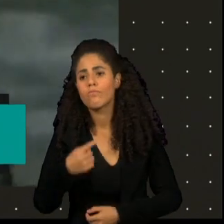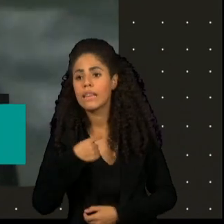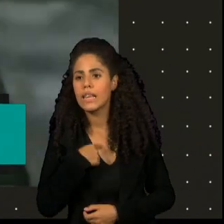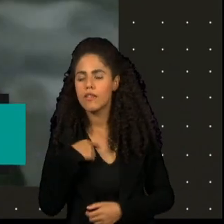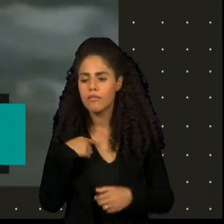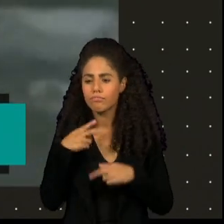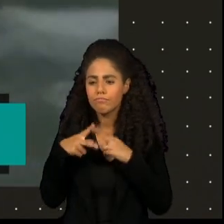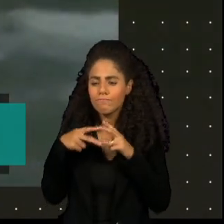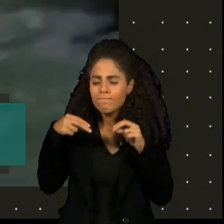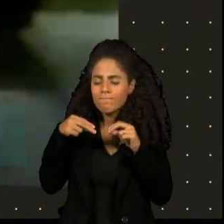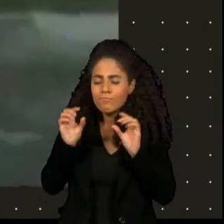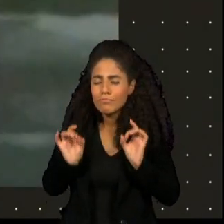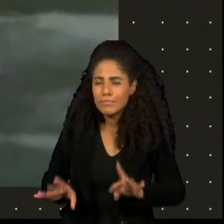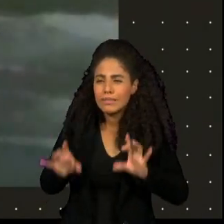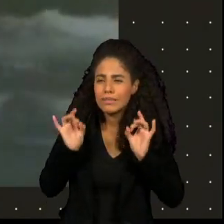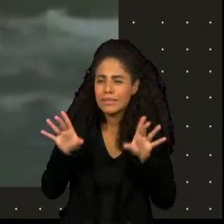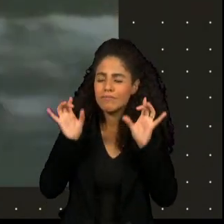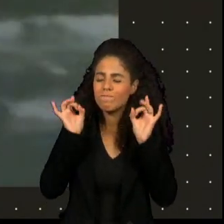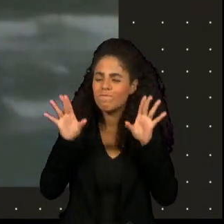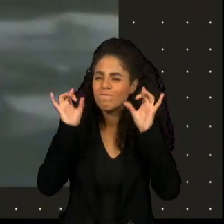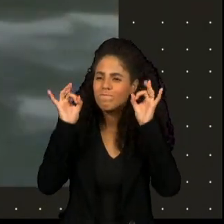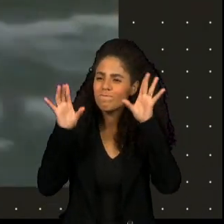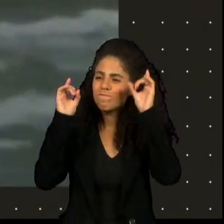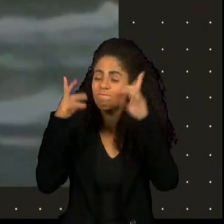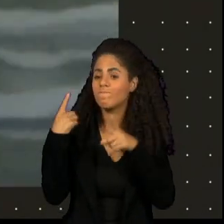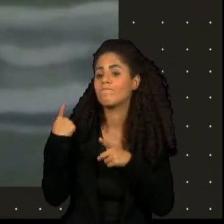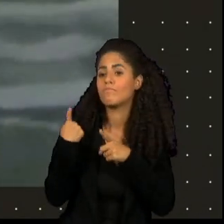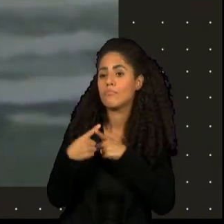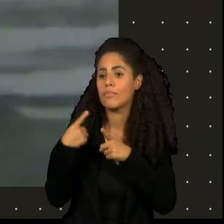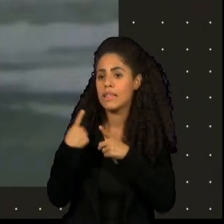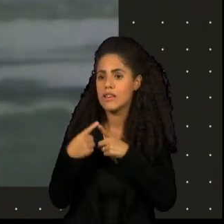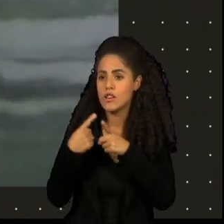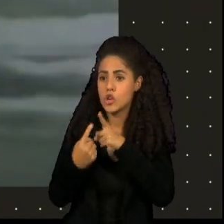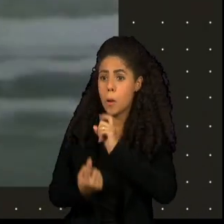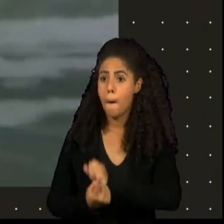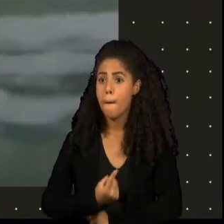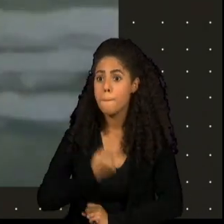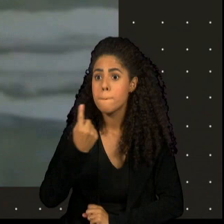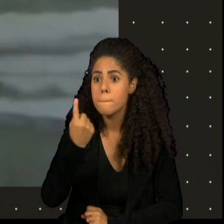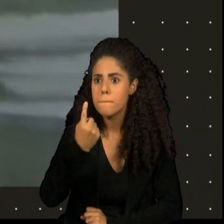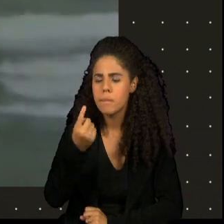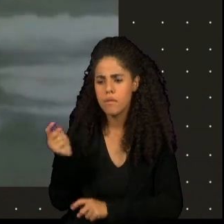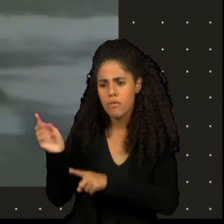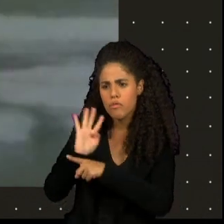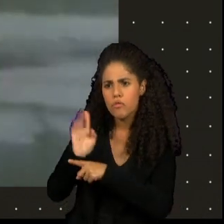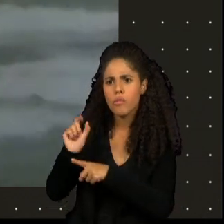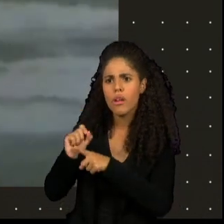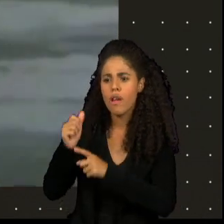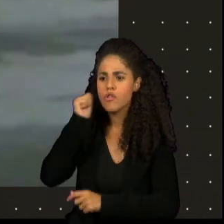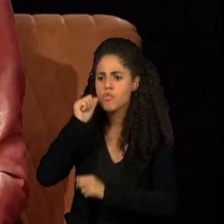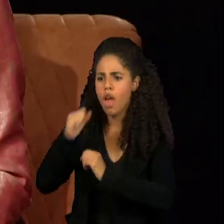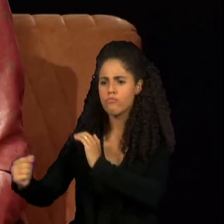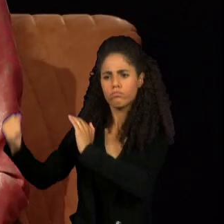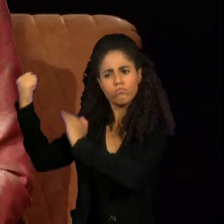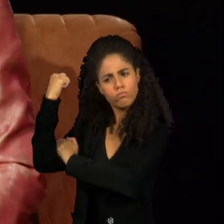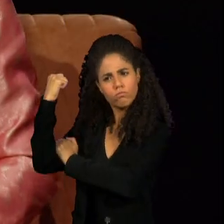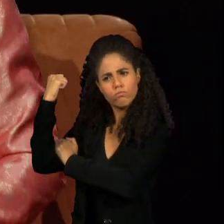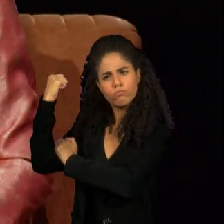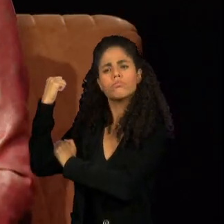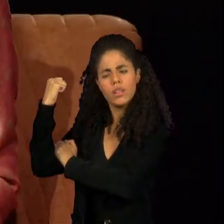hoje com esse filme. Não é porque é considerado o primeiro filme feminista. Isso é lindo. É um filme